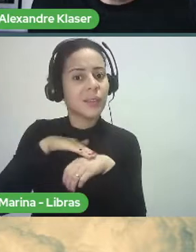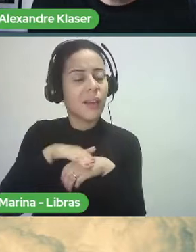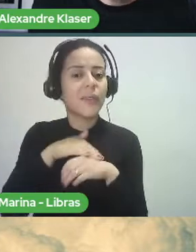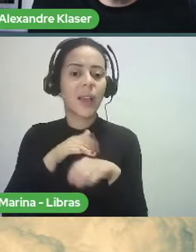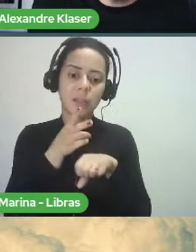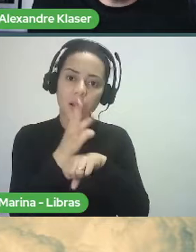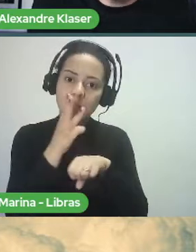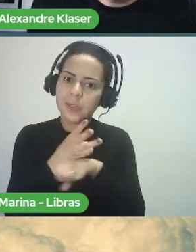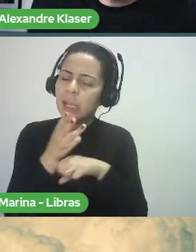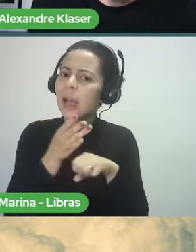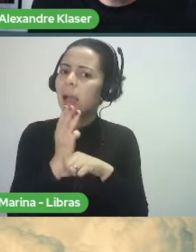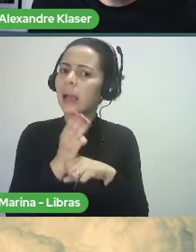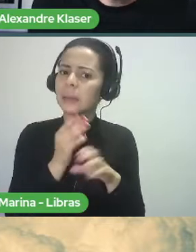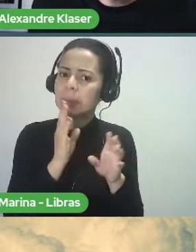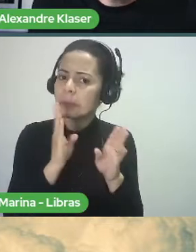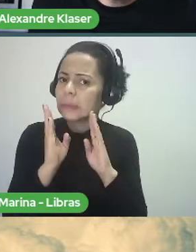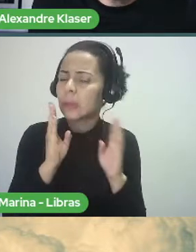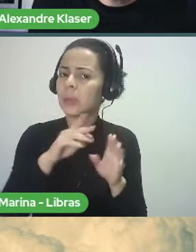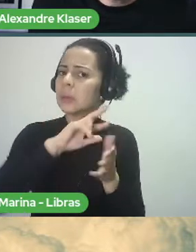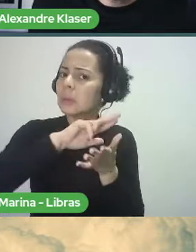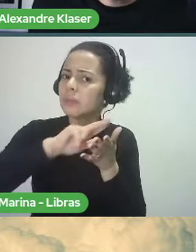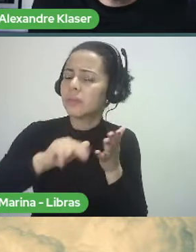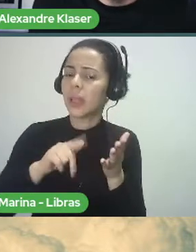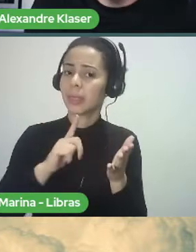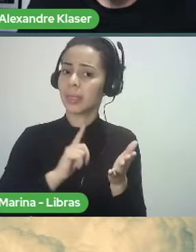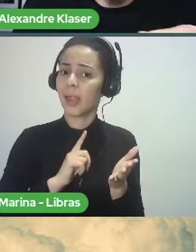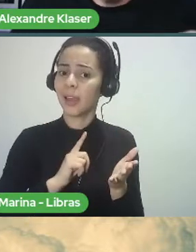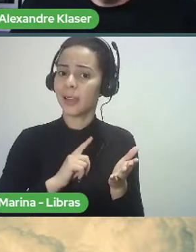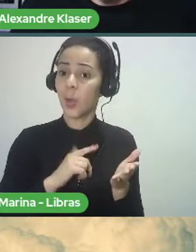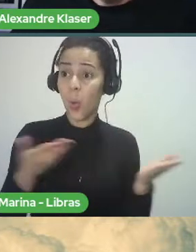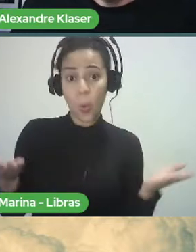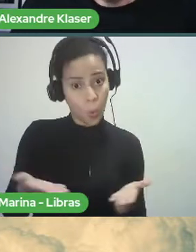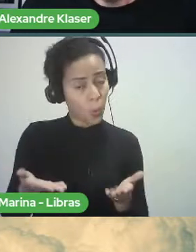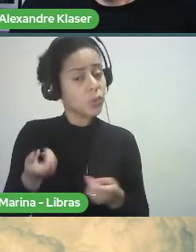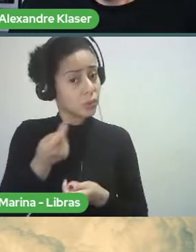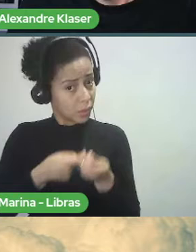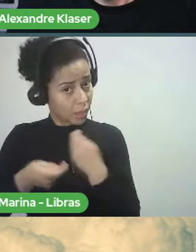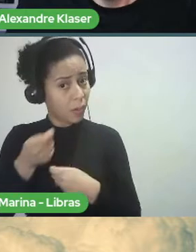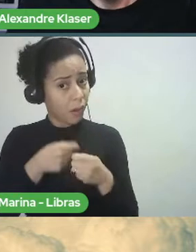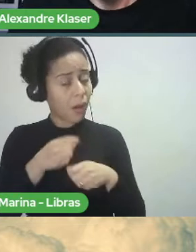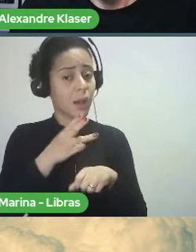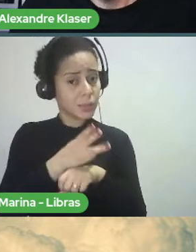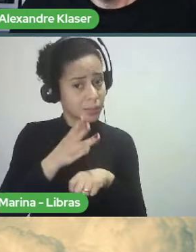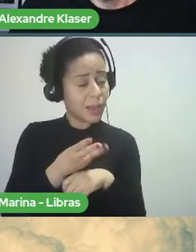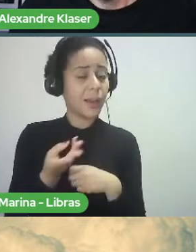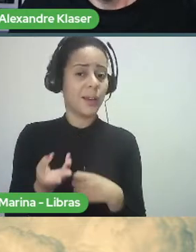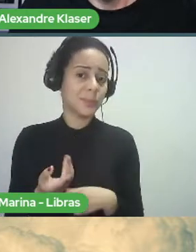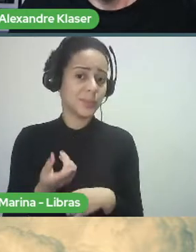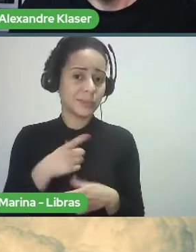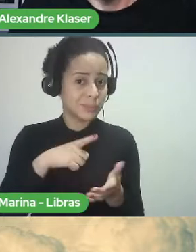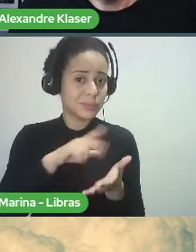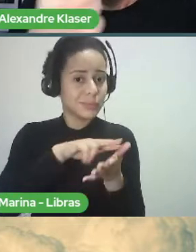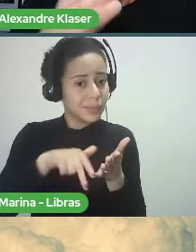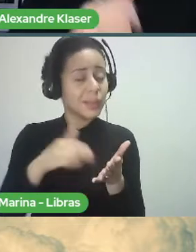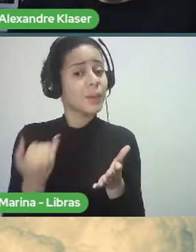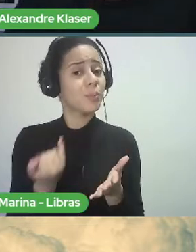mas eu não tenho escolha, porque o mercado diz que sim, é assim que se fazem negócios. Isso é um ponto muito importante também para levar em